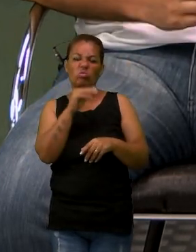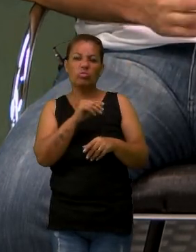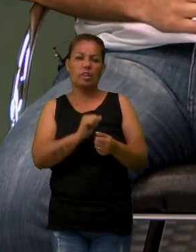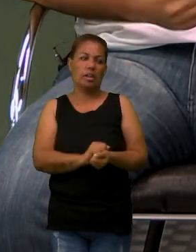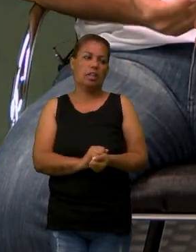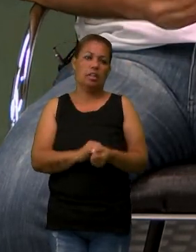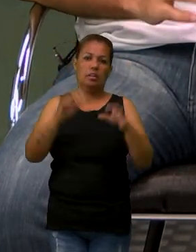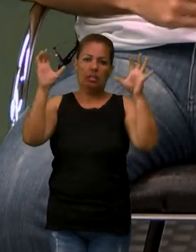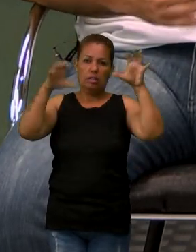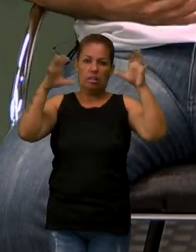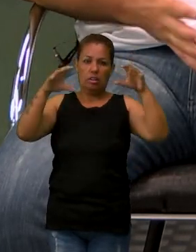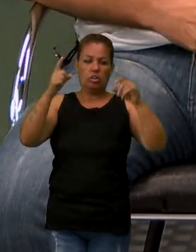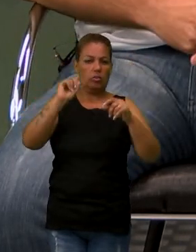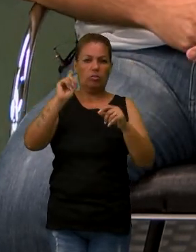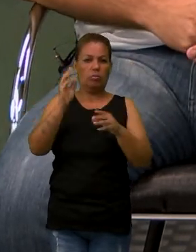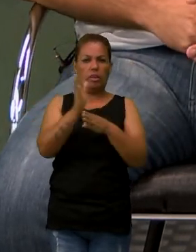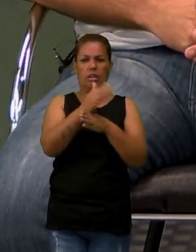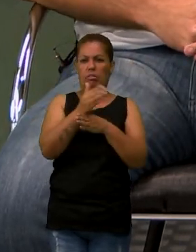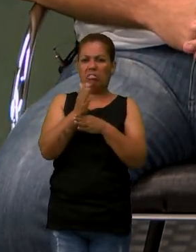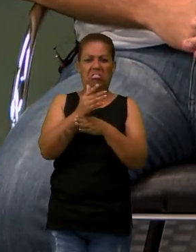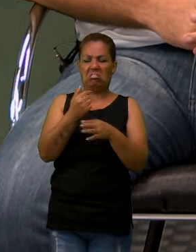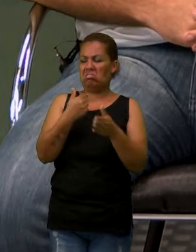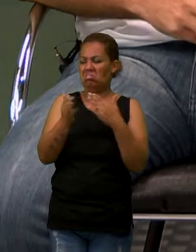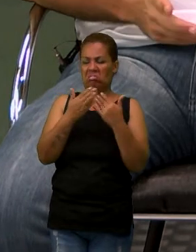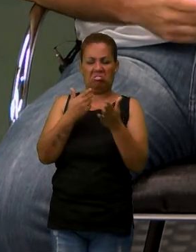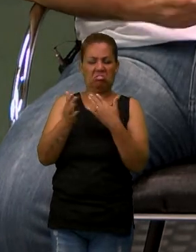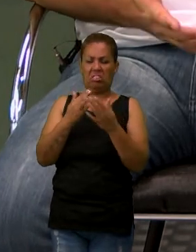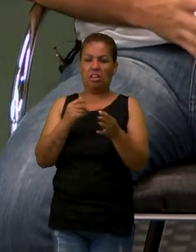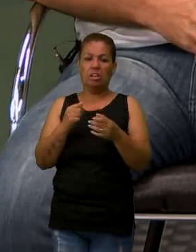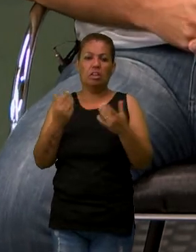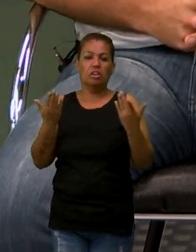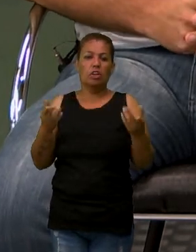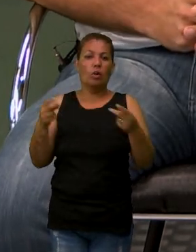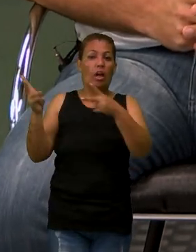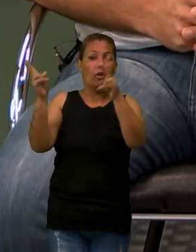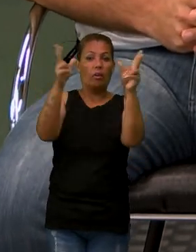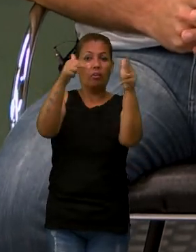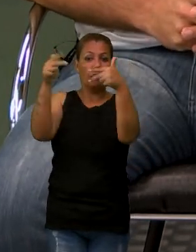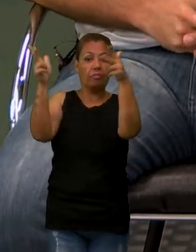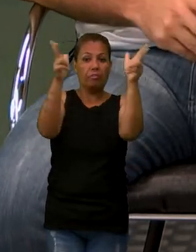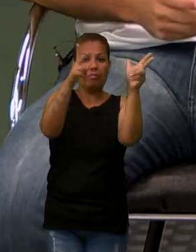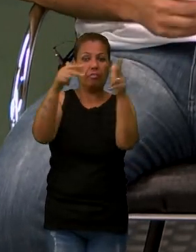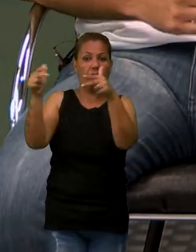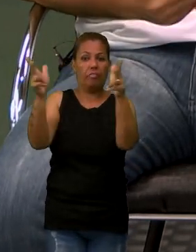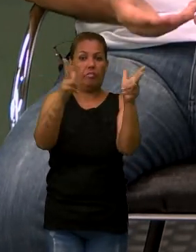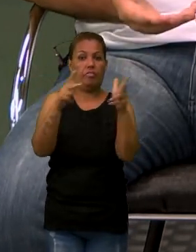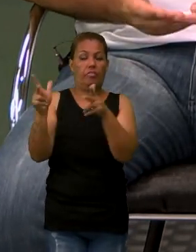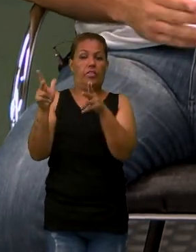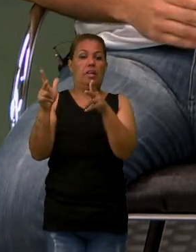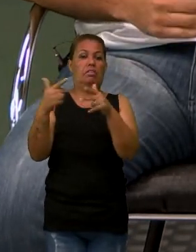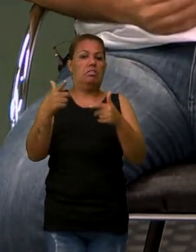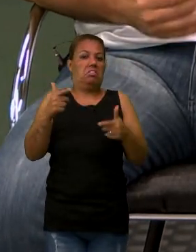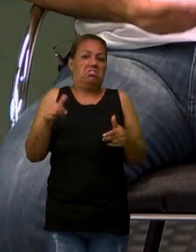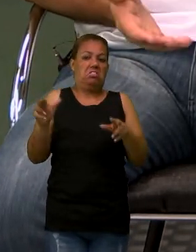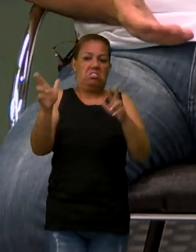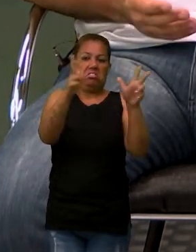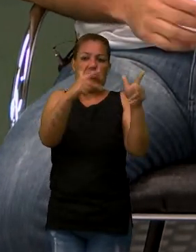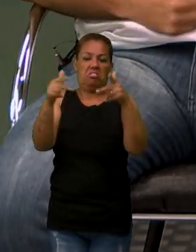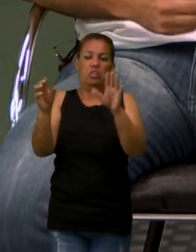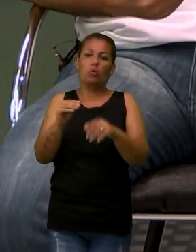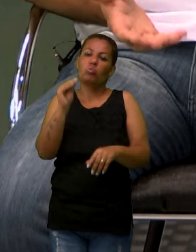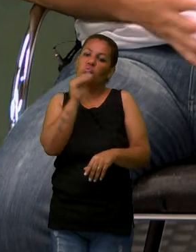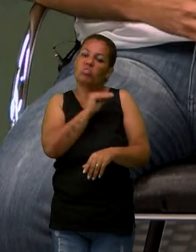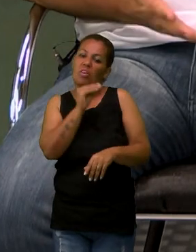chuva não é uma condição para não ver já a condição evento né e então se não tem vento o vento está muito